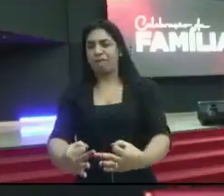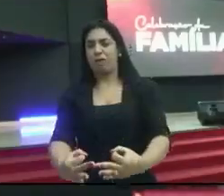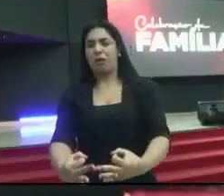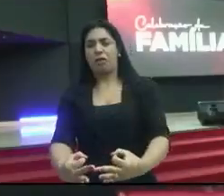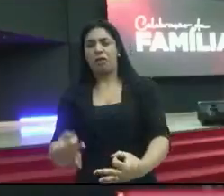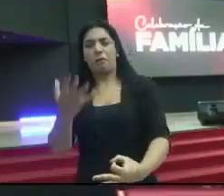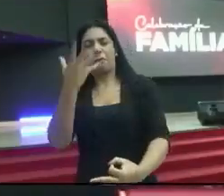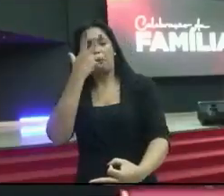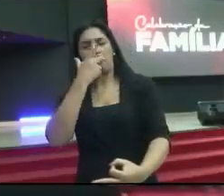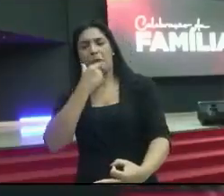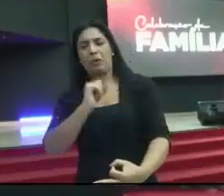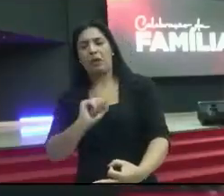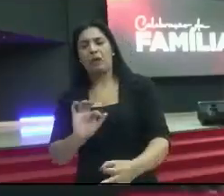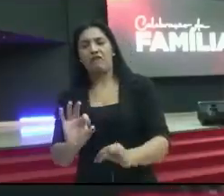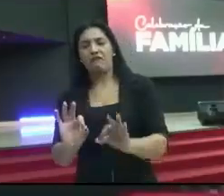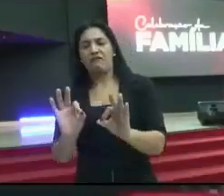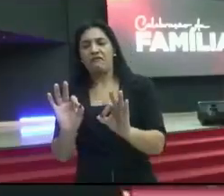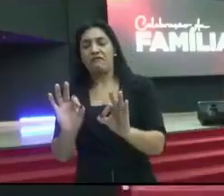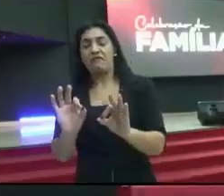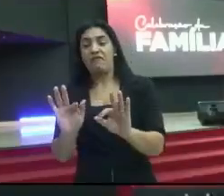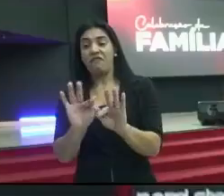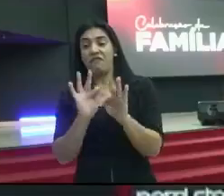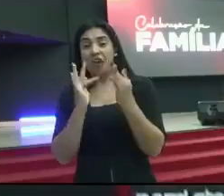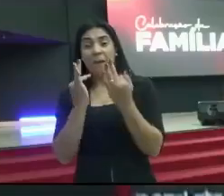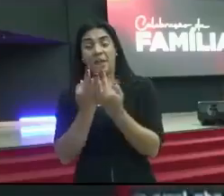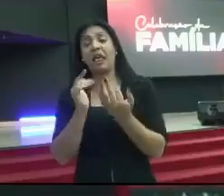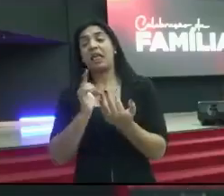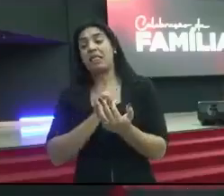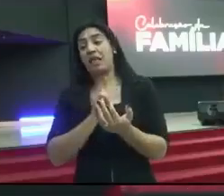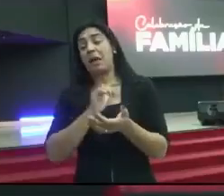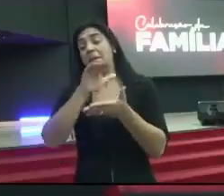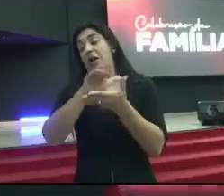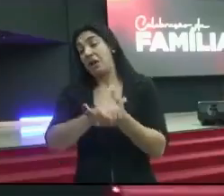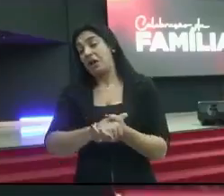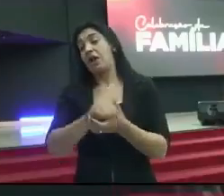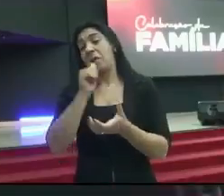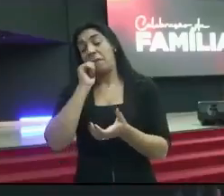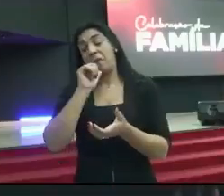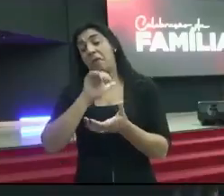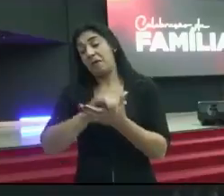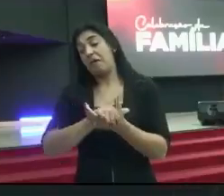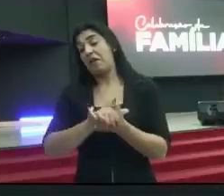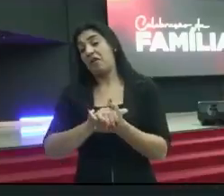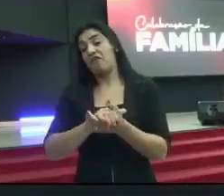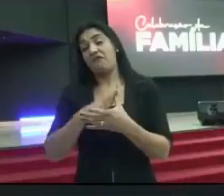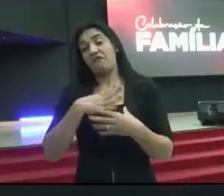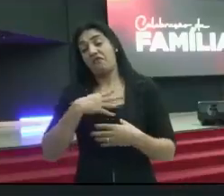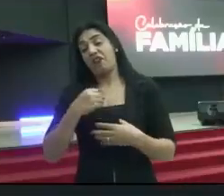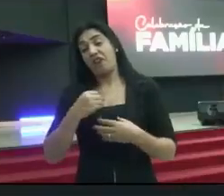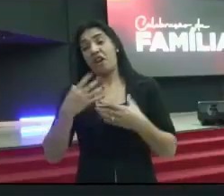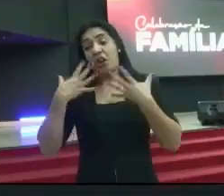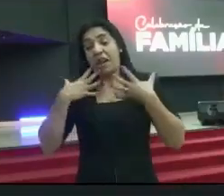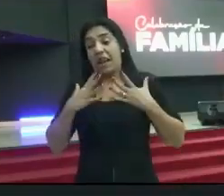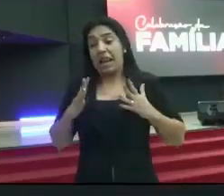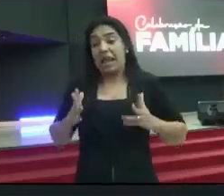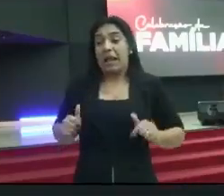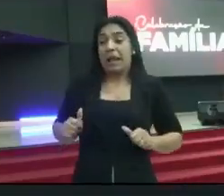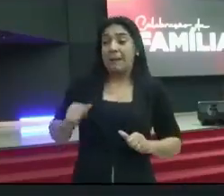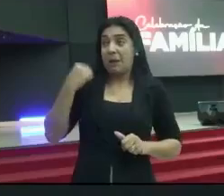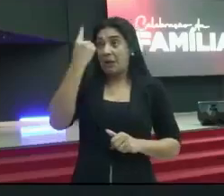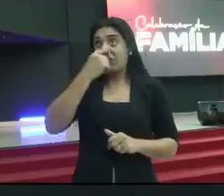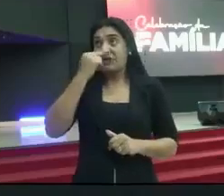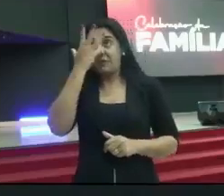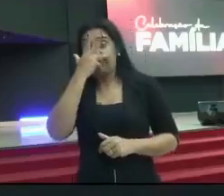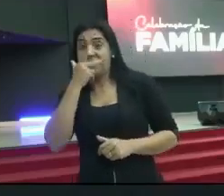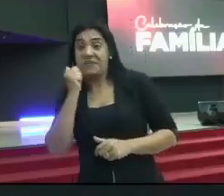ajeitadinha. Sabe aquelas famílias perfeitinhas? Tem o marido, a mulher, os filhinhos, tudo limpinho, com o rostinho bonito. Os